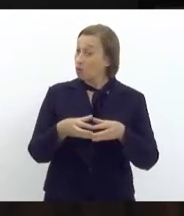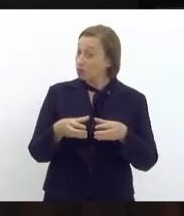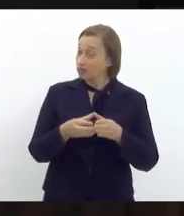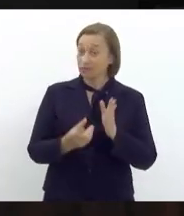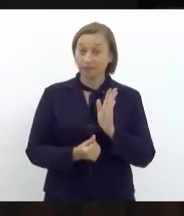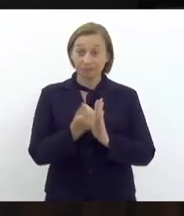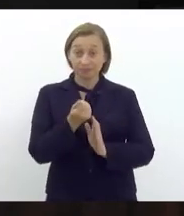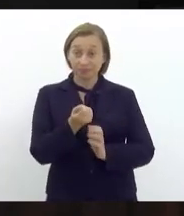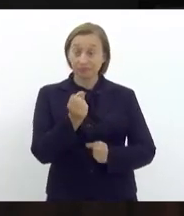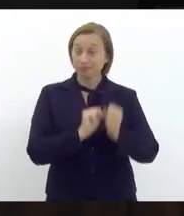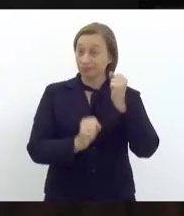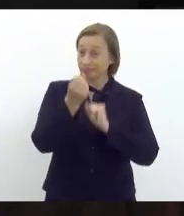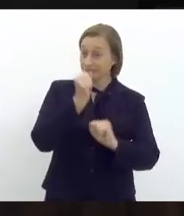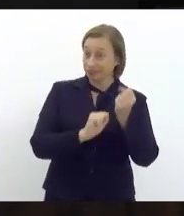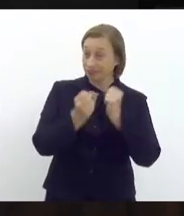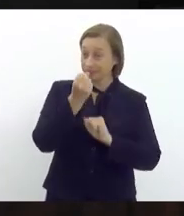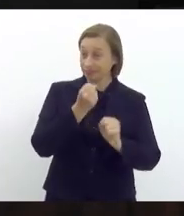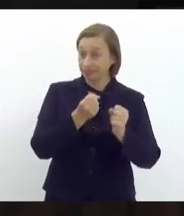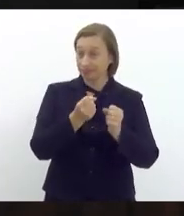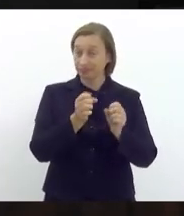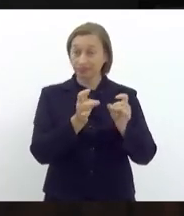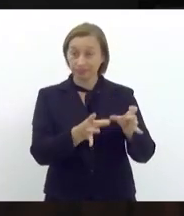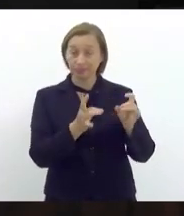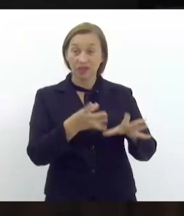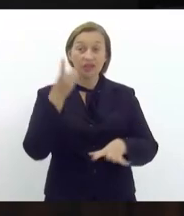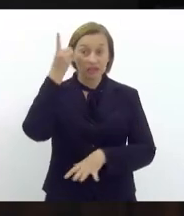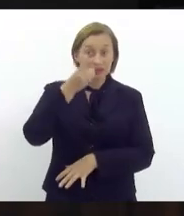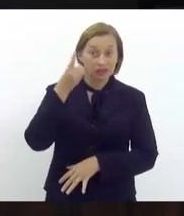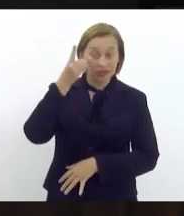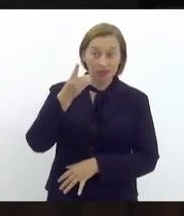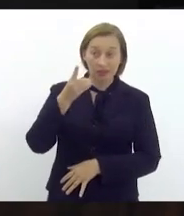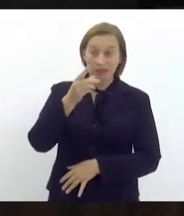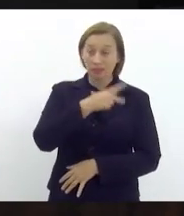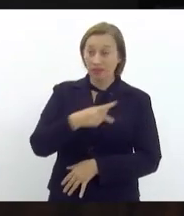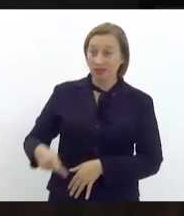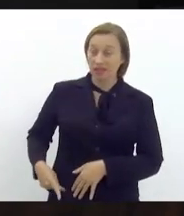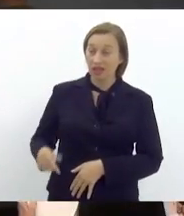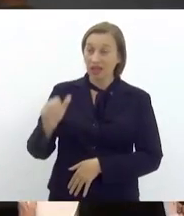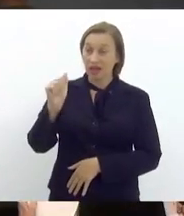economia e indústria e comércio deputado presidente Anderson Moraes